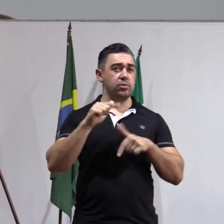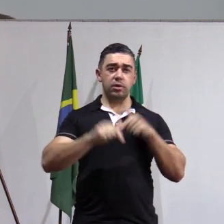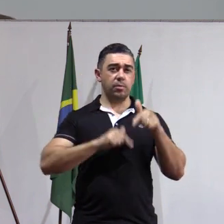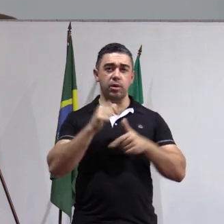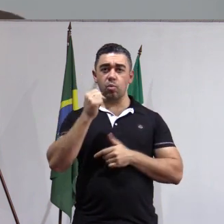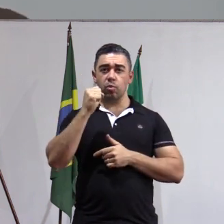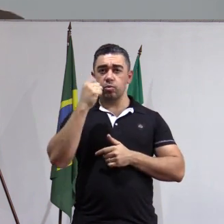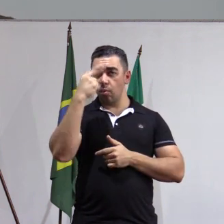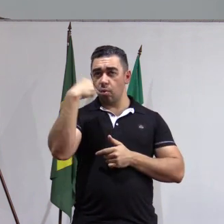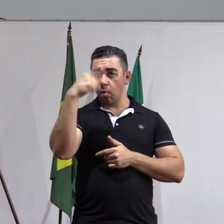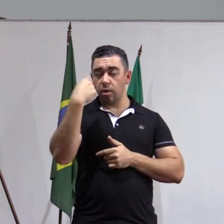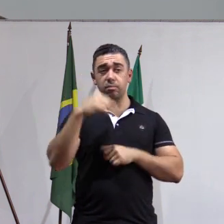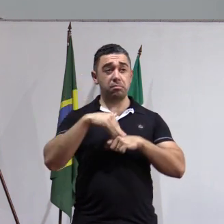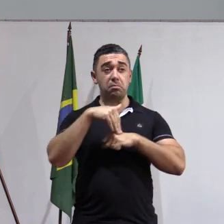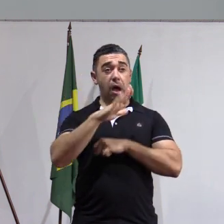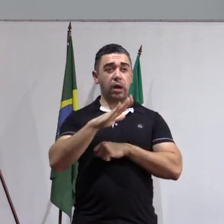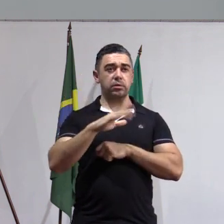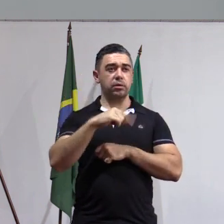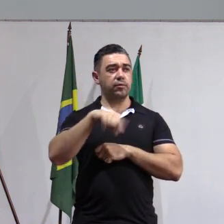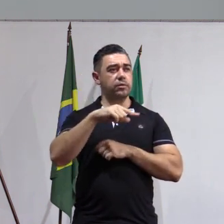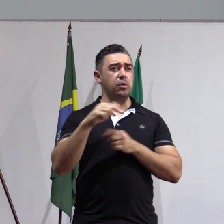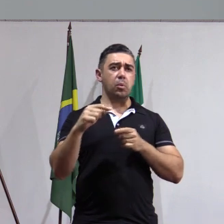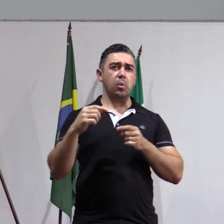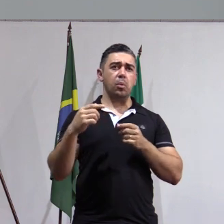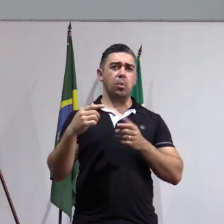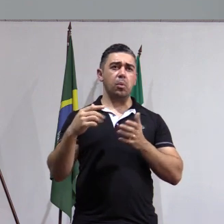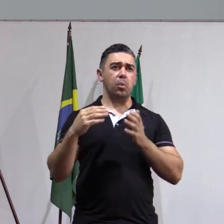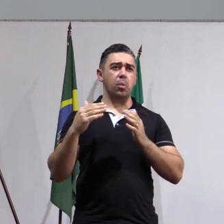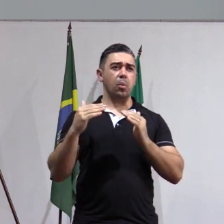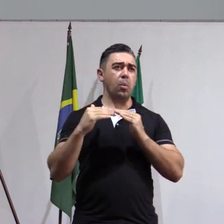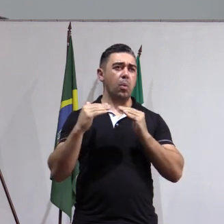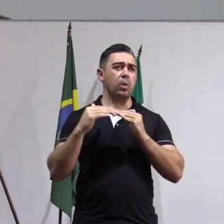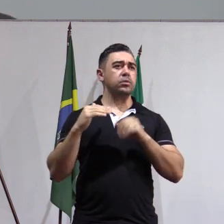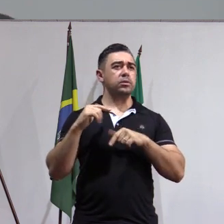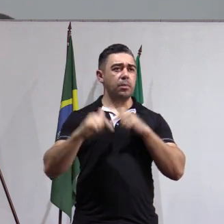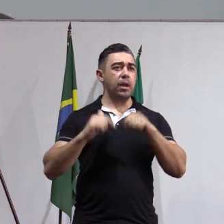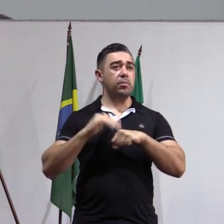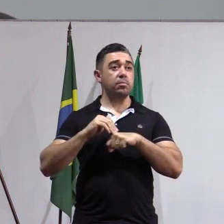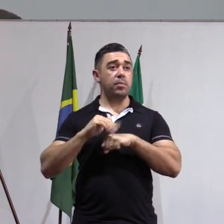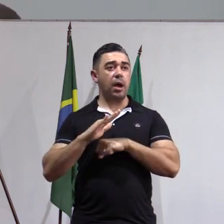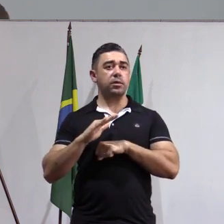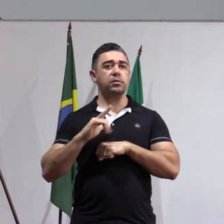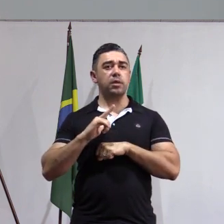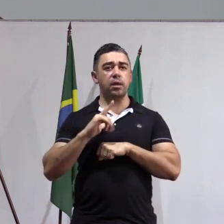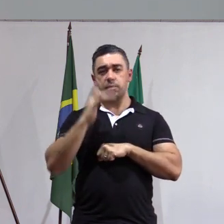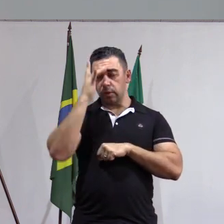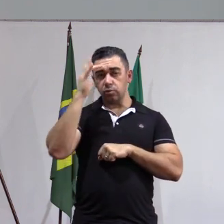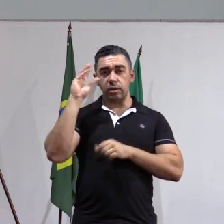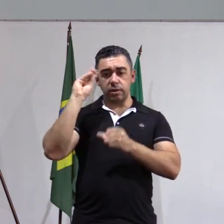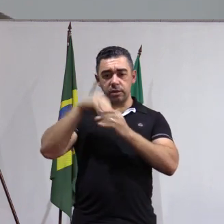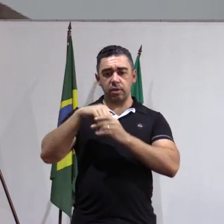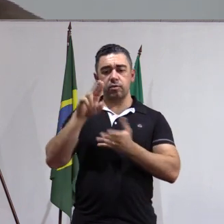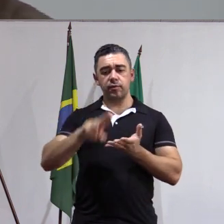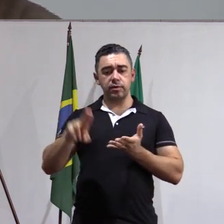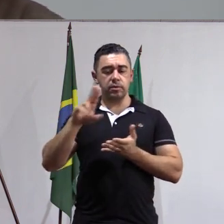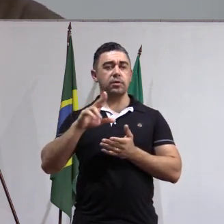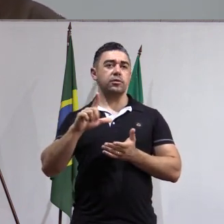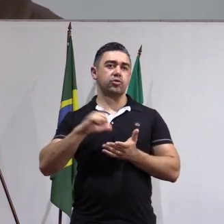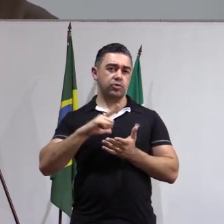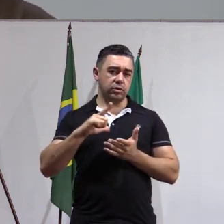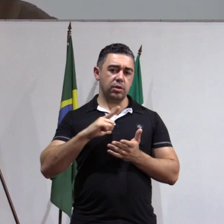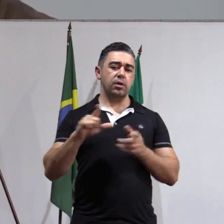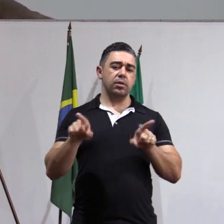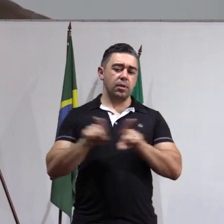só 8 horas, e aqueles que tiveram na nossa oposição não trabalham só 8 horas. Eles são pessoas de valor na universidade e hoje são